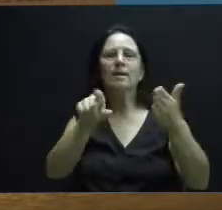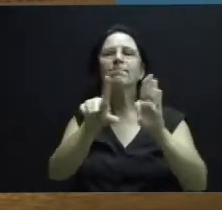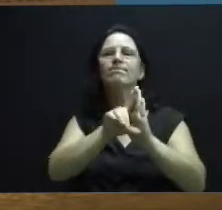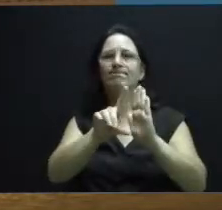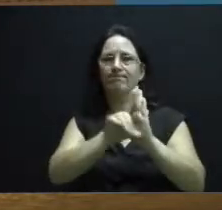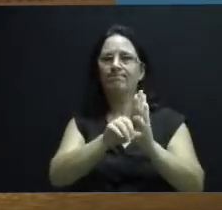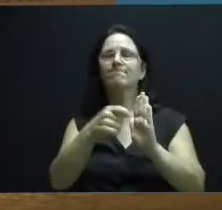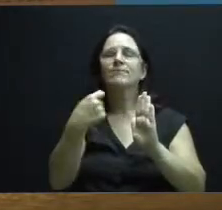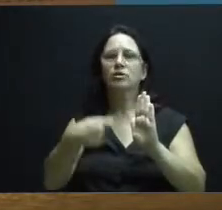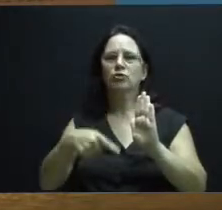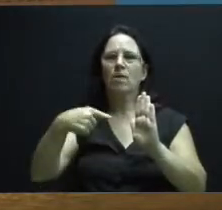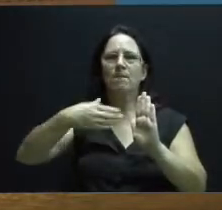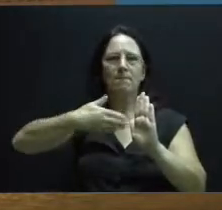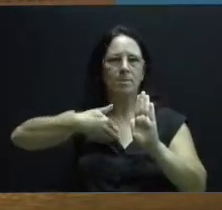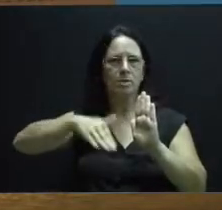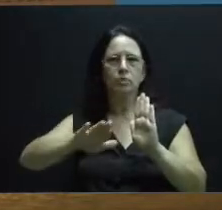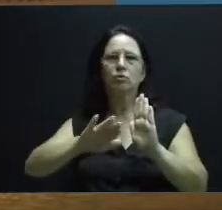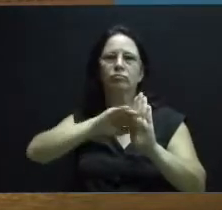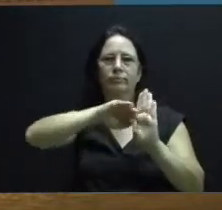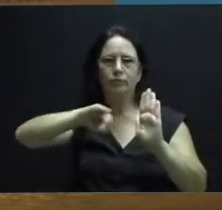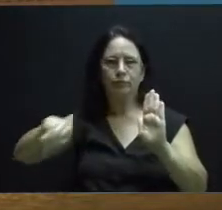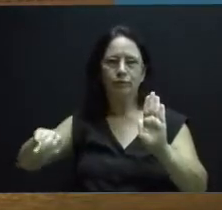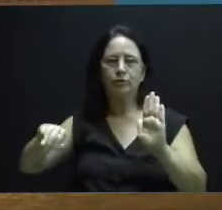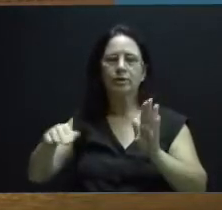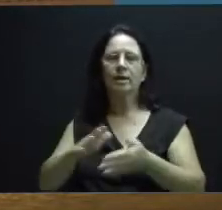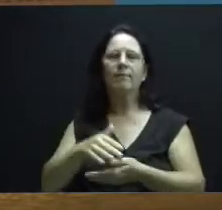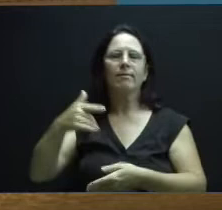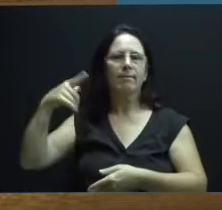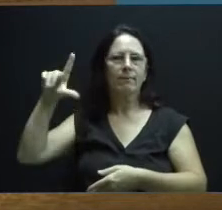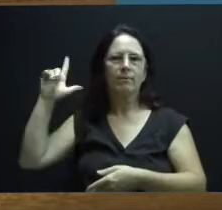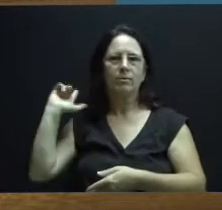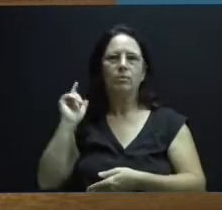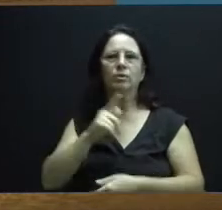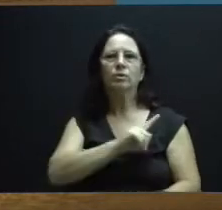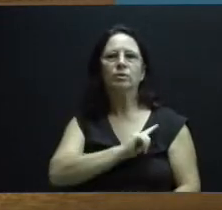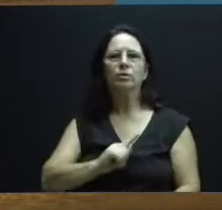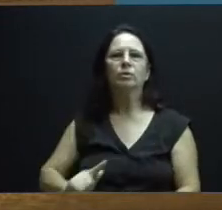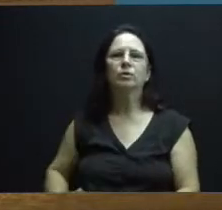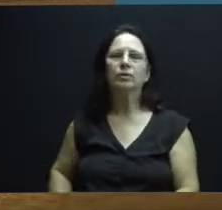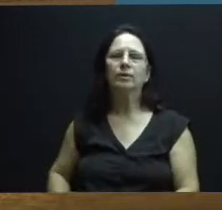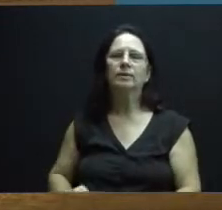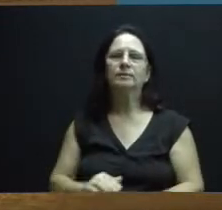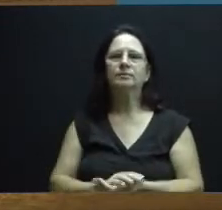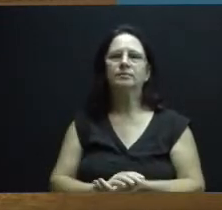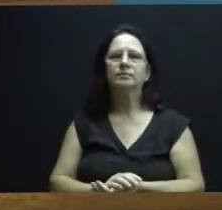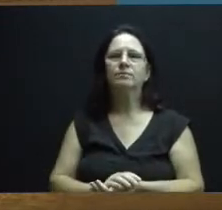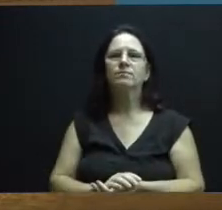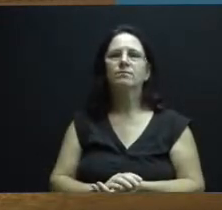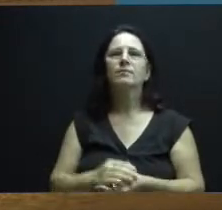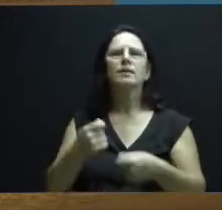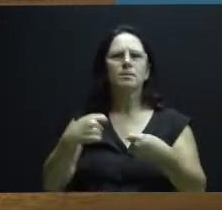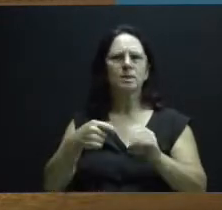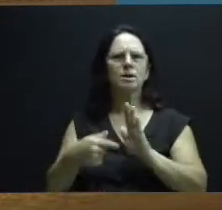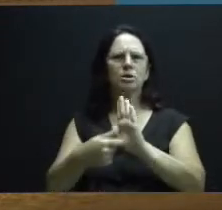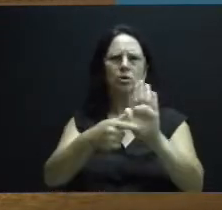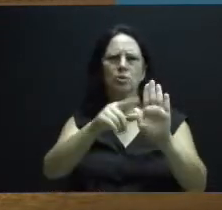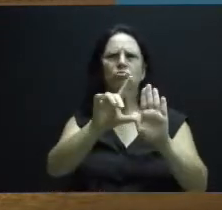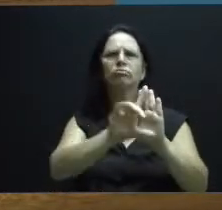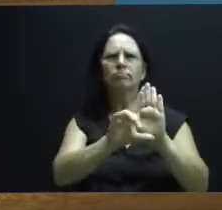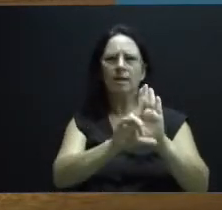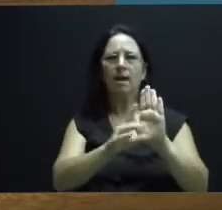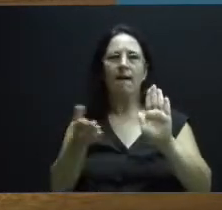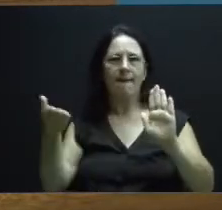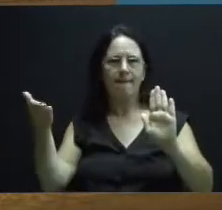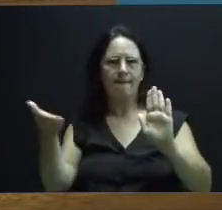já transitou por essa casa foi retirado em outras legislaturas porém nesta não chegou ainda então representa essa lei para estarmos